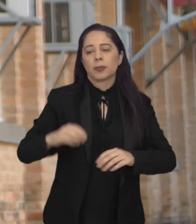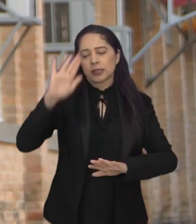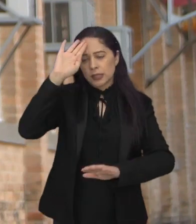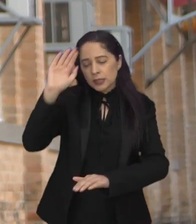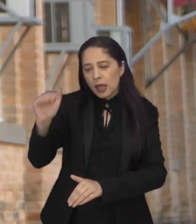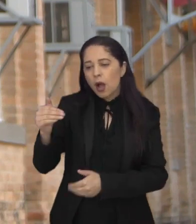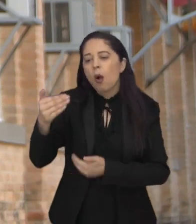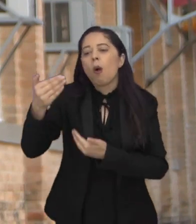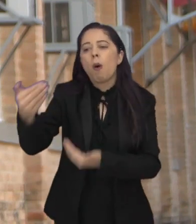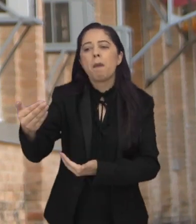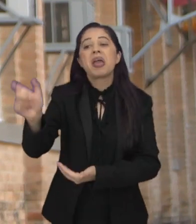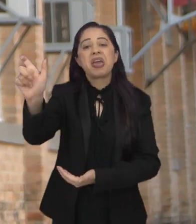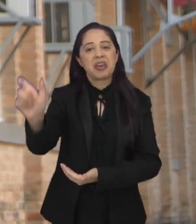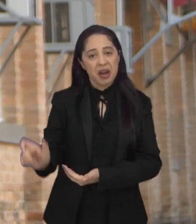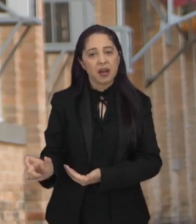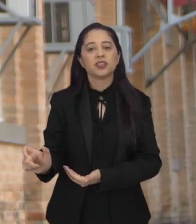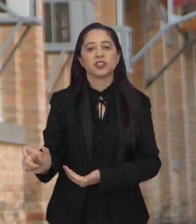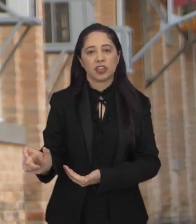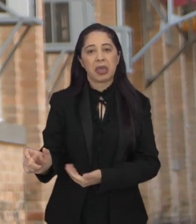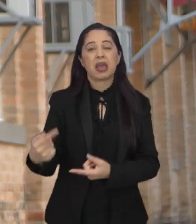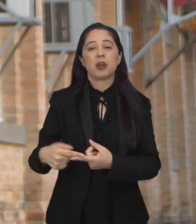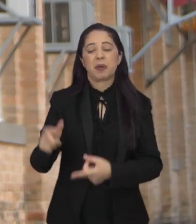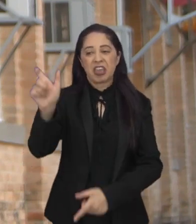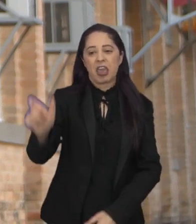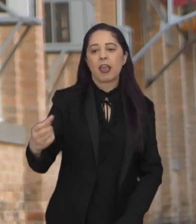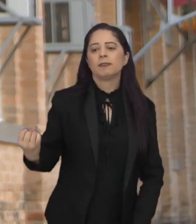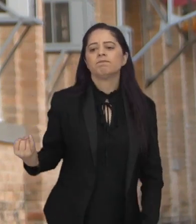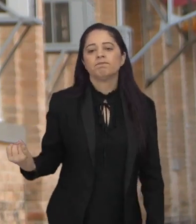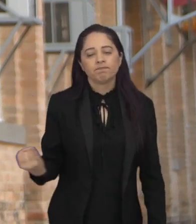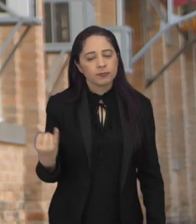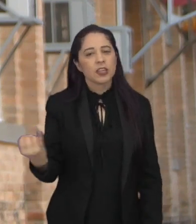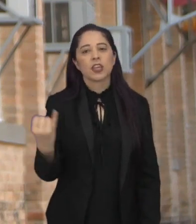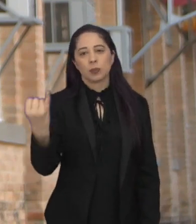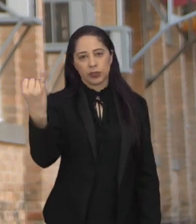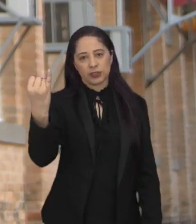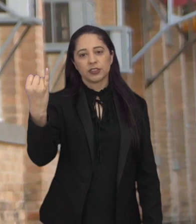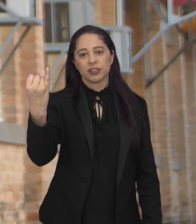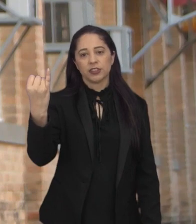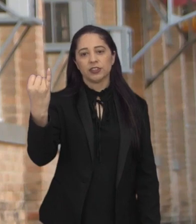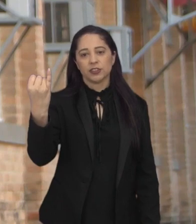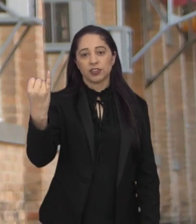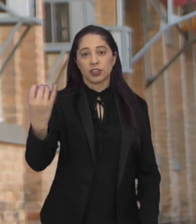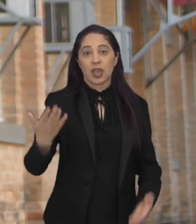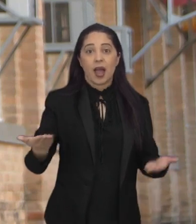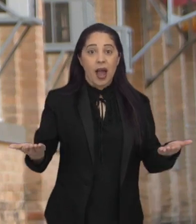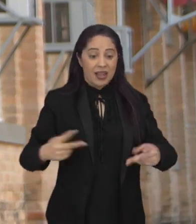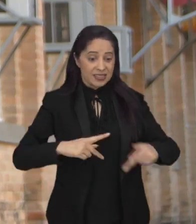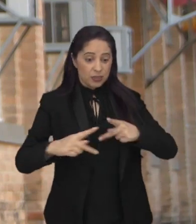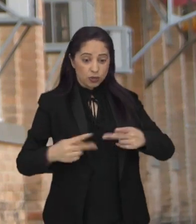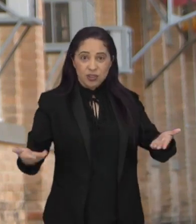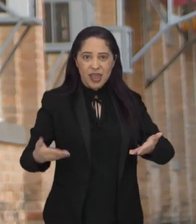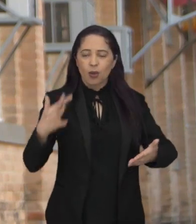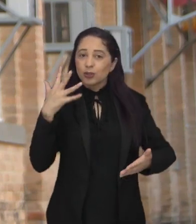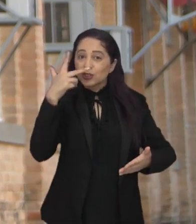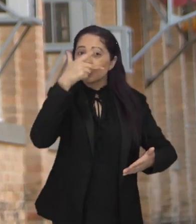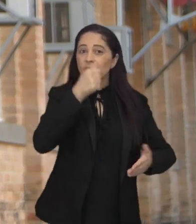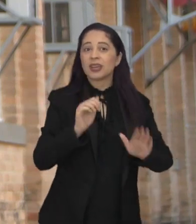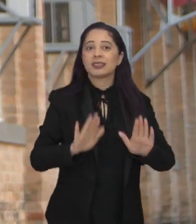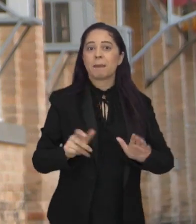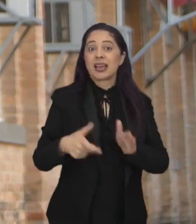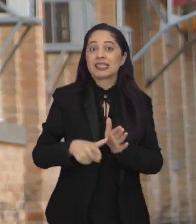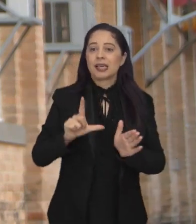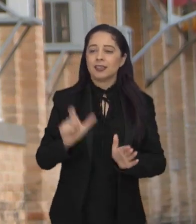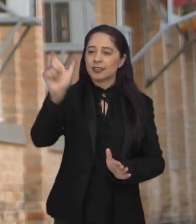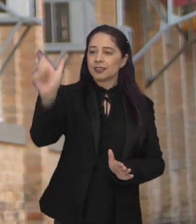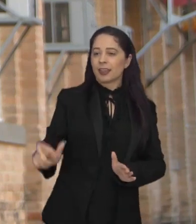nossa existência como uma pessoa que foi fundamental para que o que é São José hoje, né? Tão bonita, graças